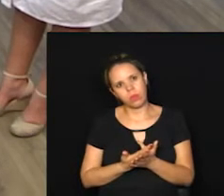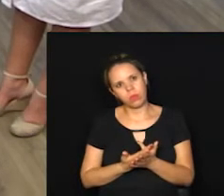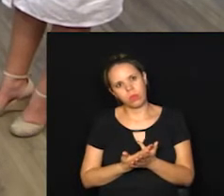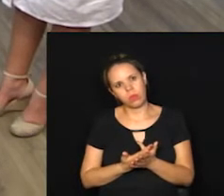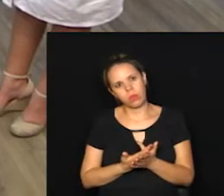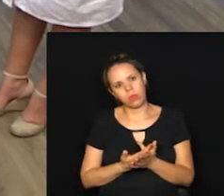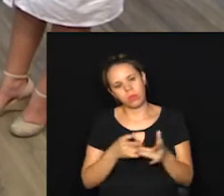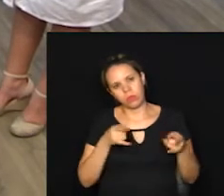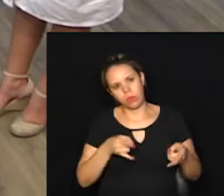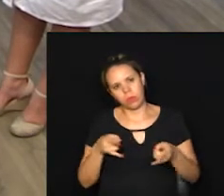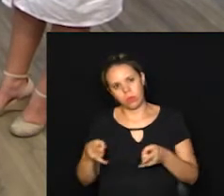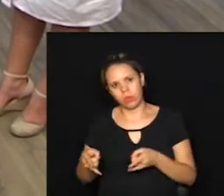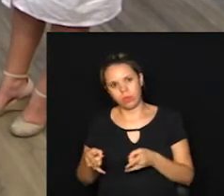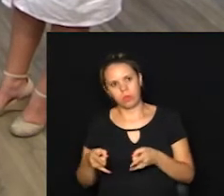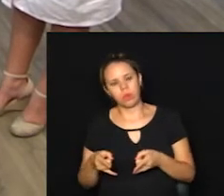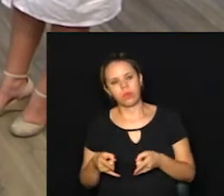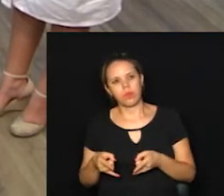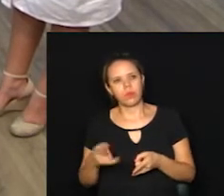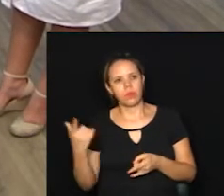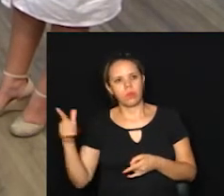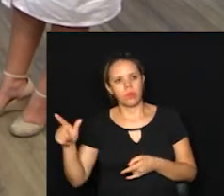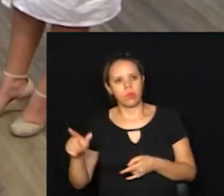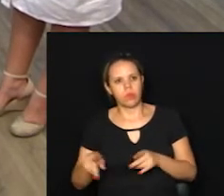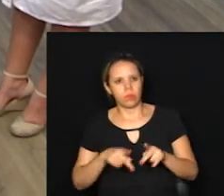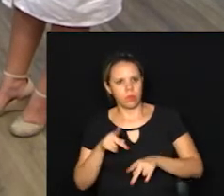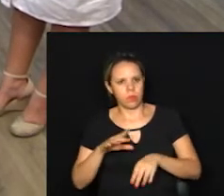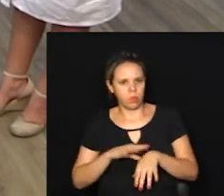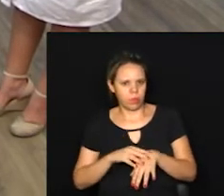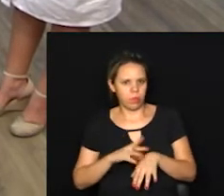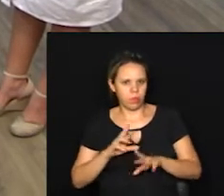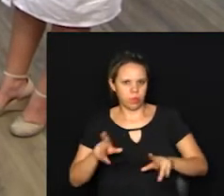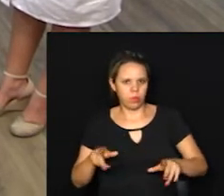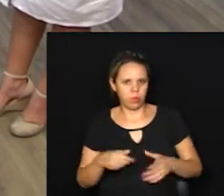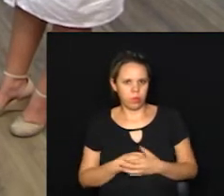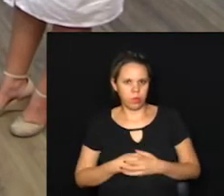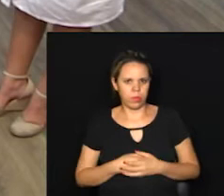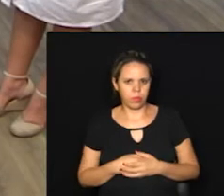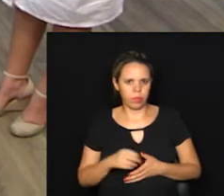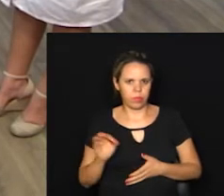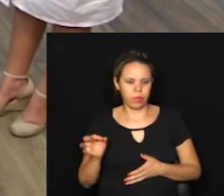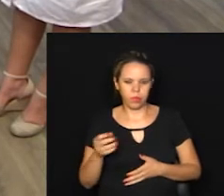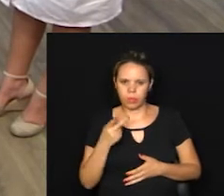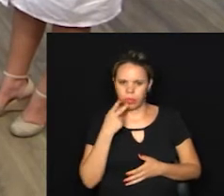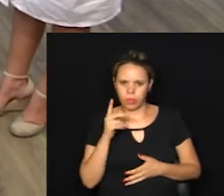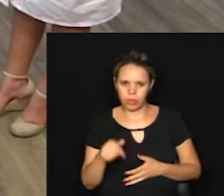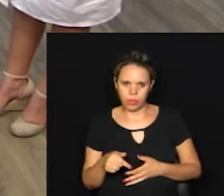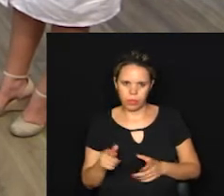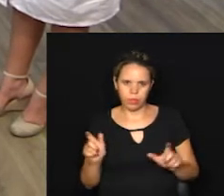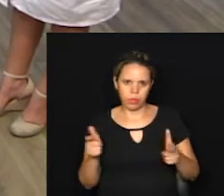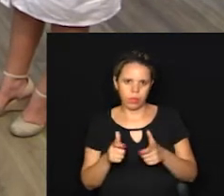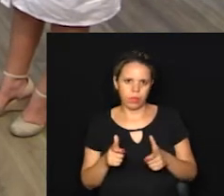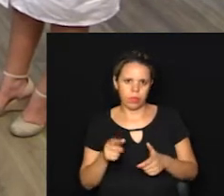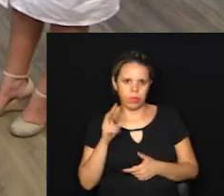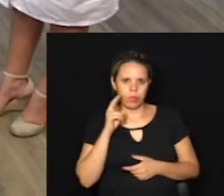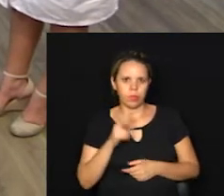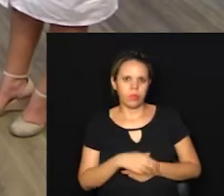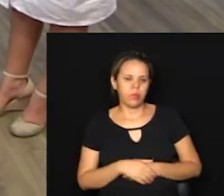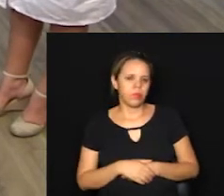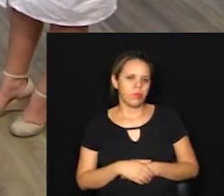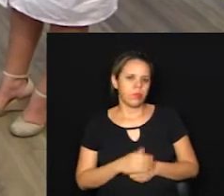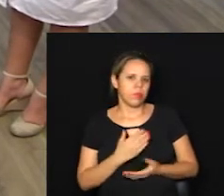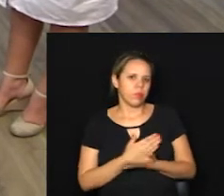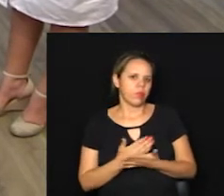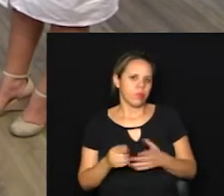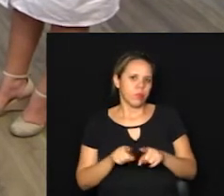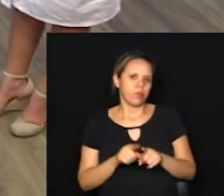desses leitos reservados a outras comorbidades. Isso mesmo. E aí, ainda falando dessa redução, olha só, começou